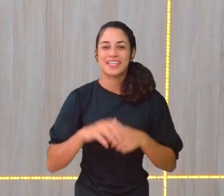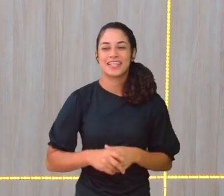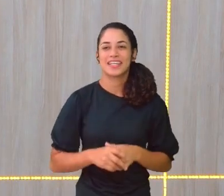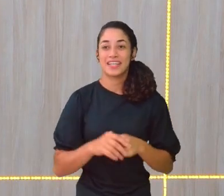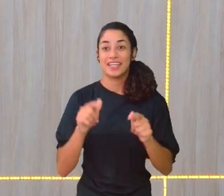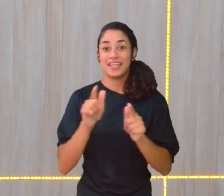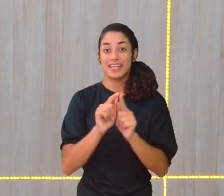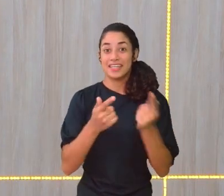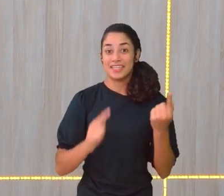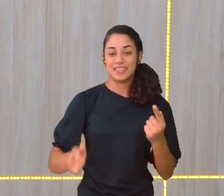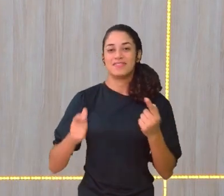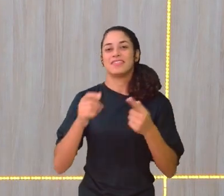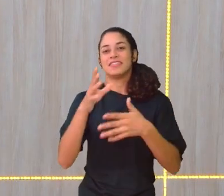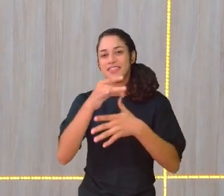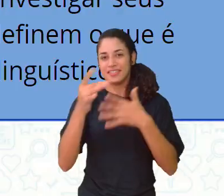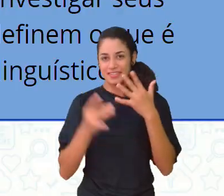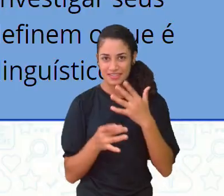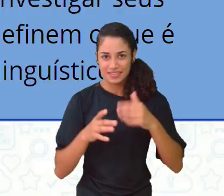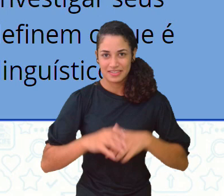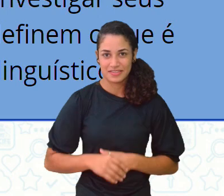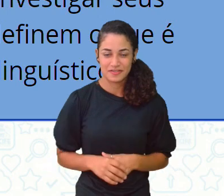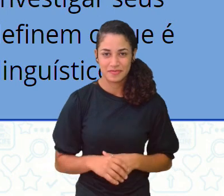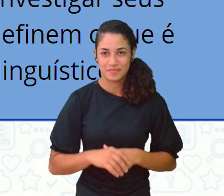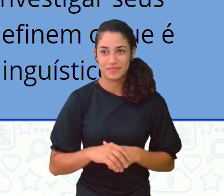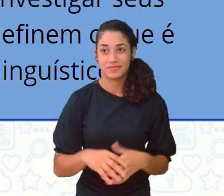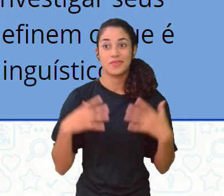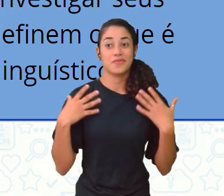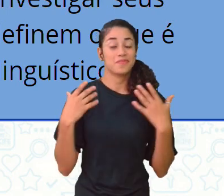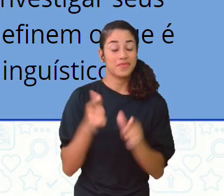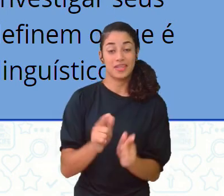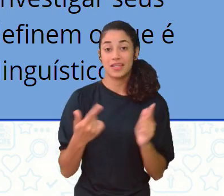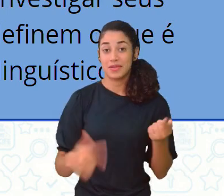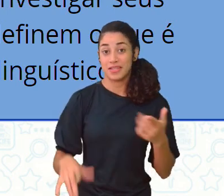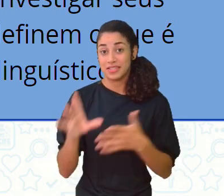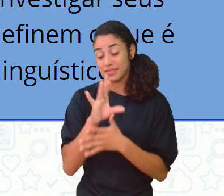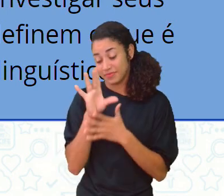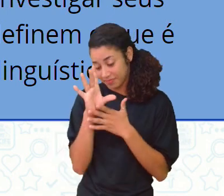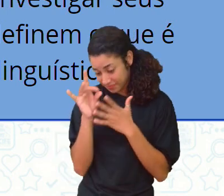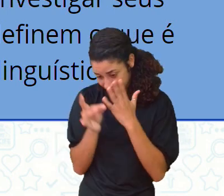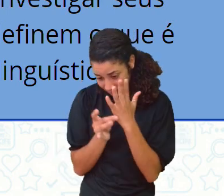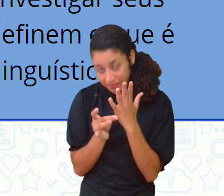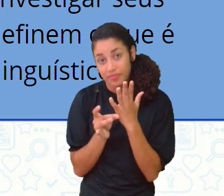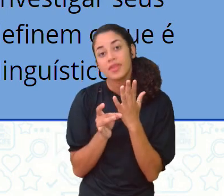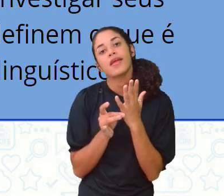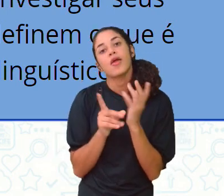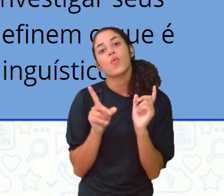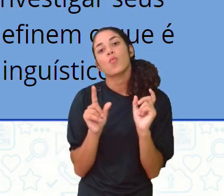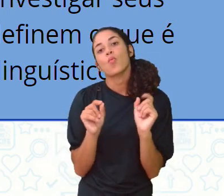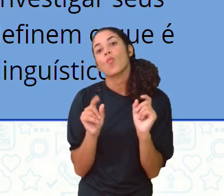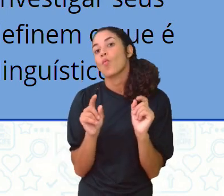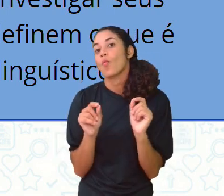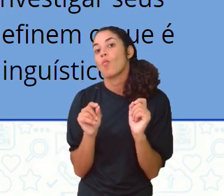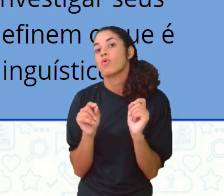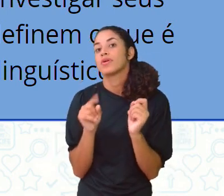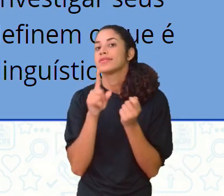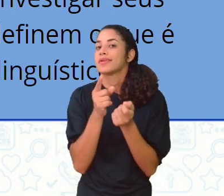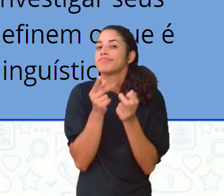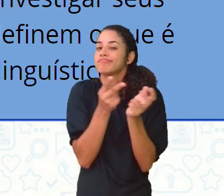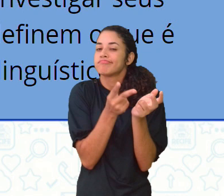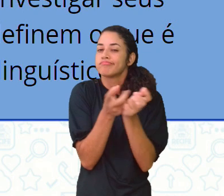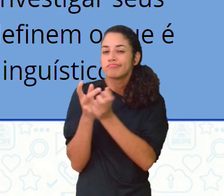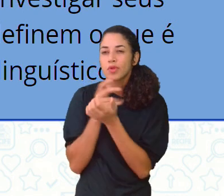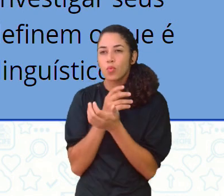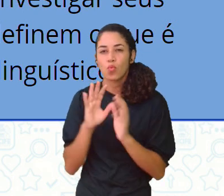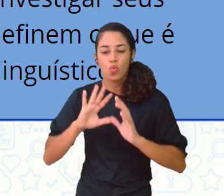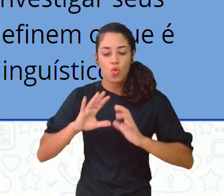gente apresentar para vocês agora. Então, a gramática descritiva é aquela que analisa um conjunto